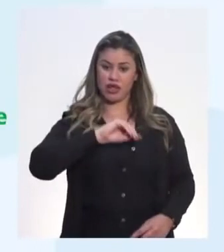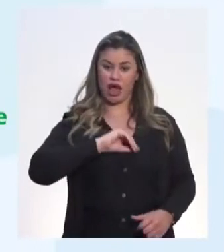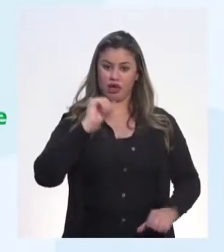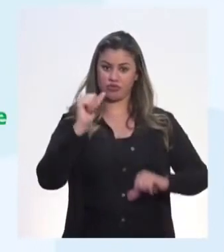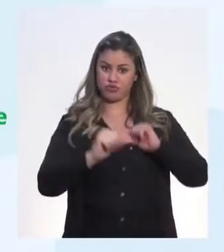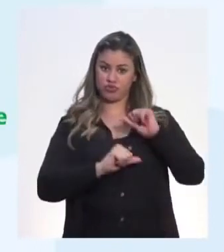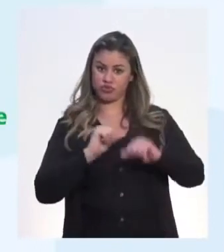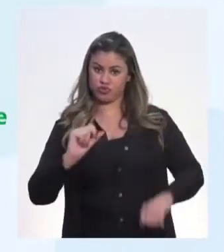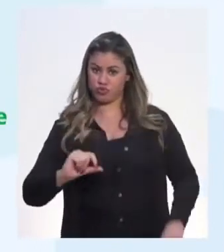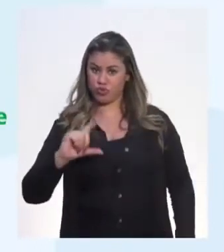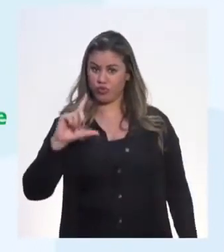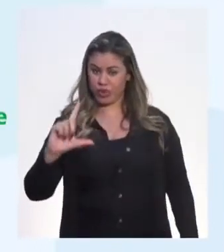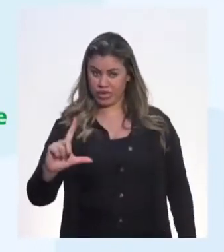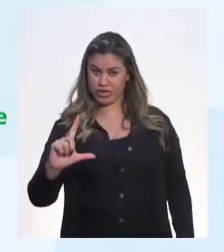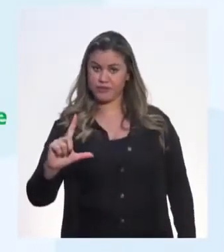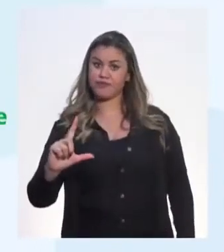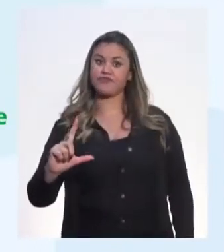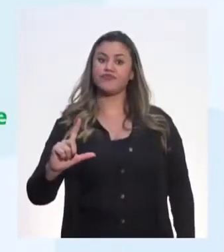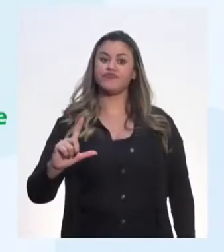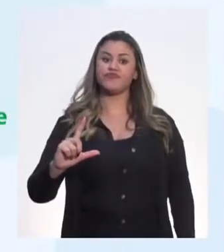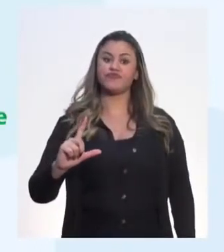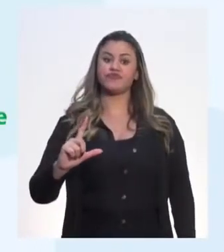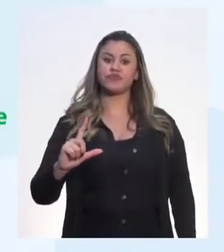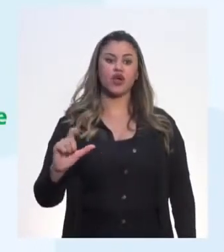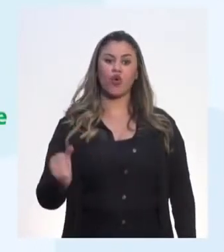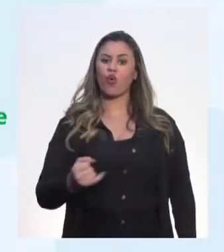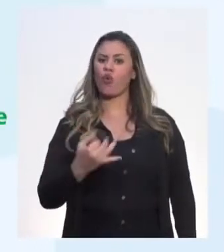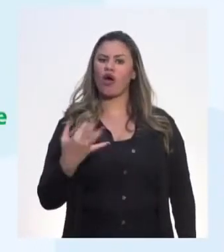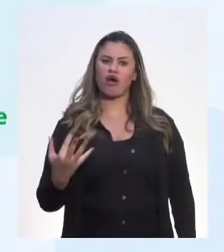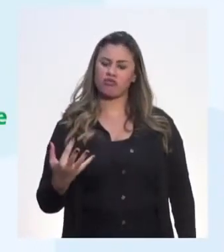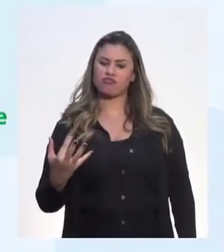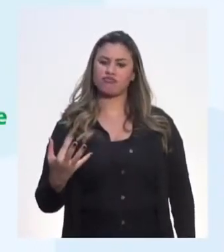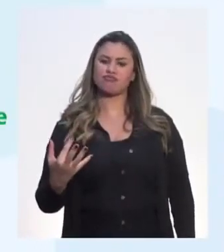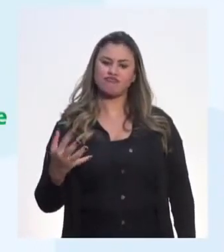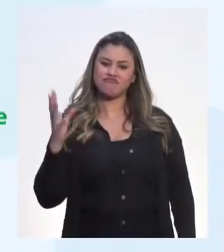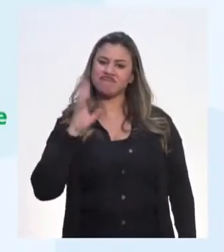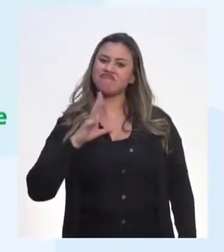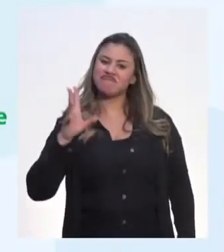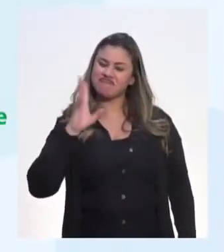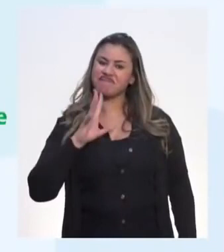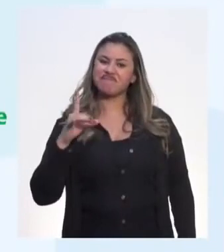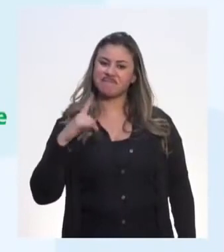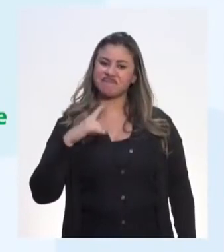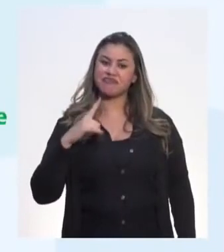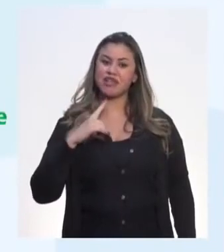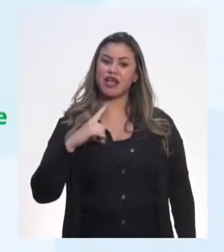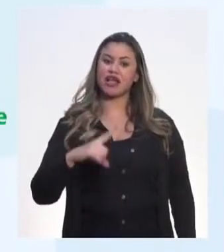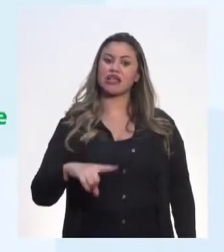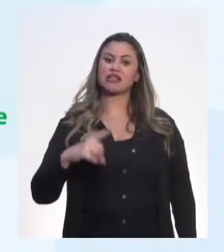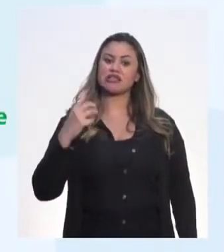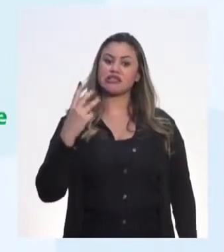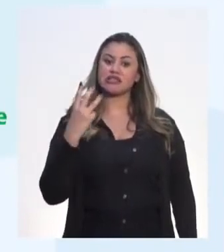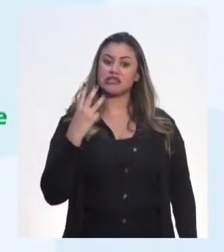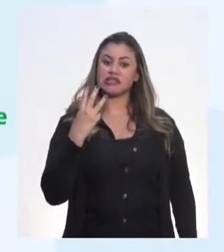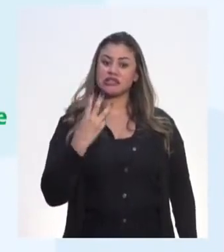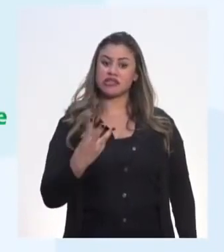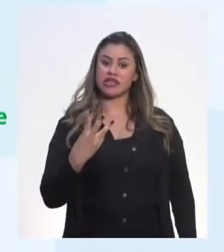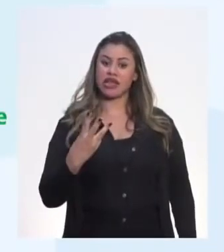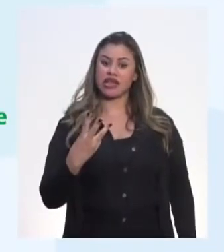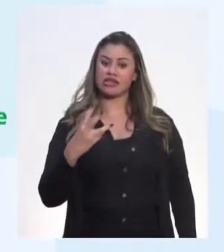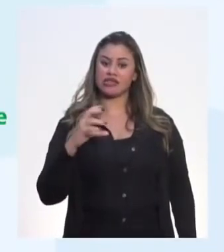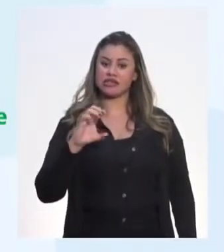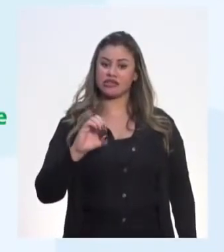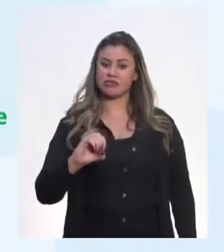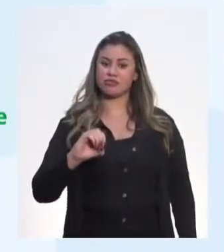um aumento de salário nesse medi caminho ou ficou outro é que legal essa brincadeira ela economizou quase com